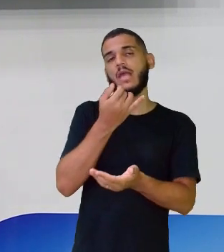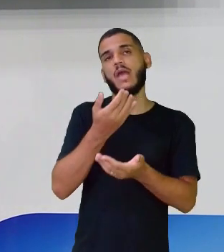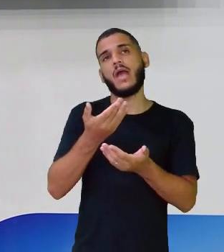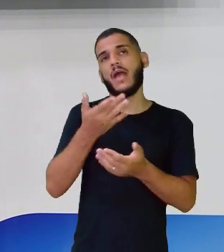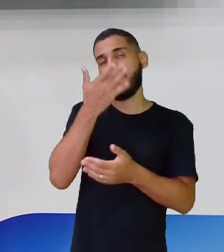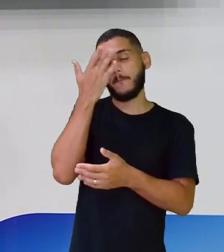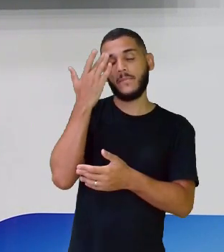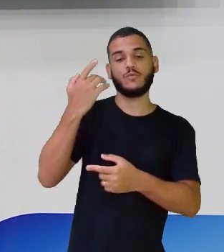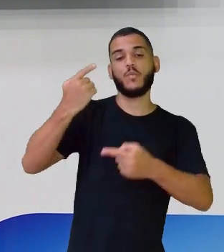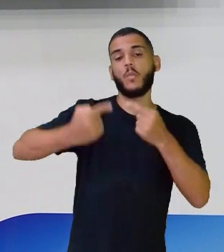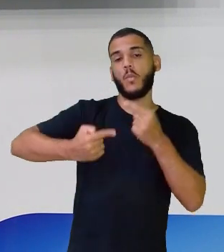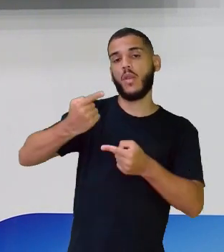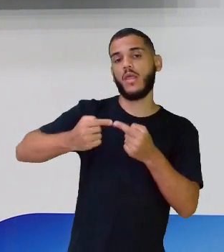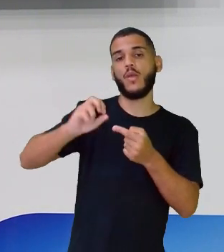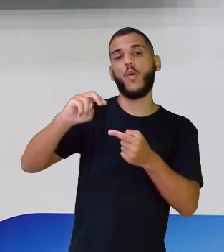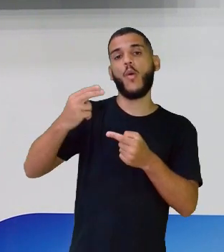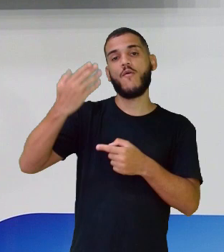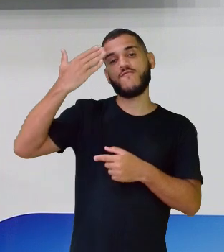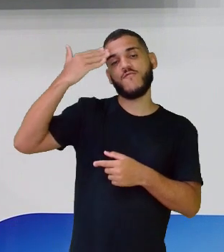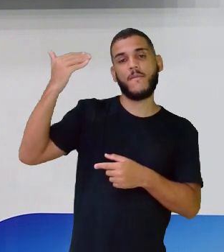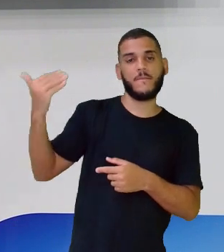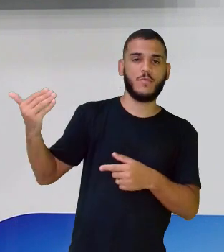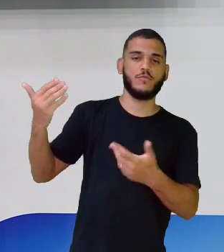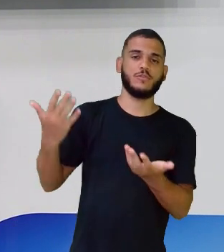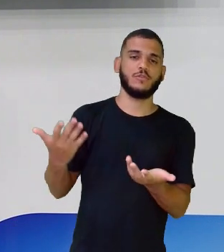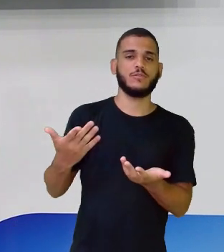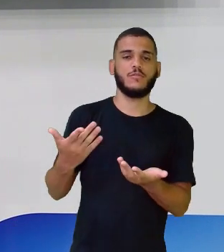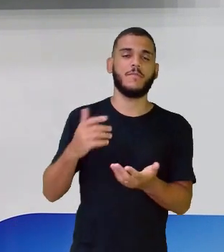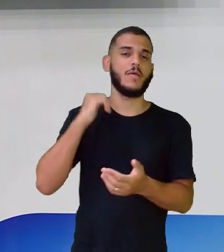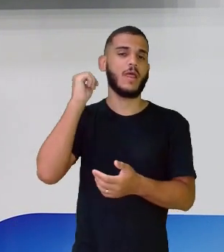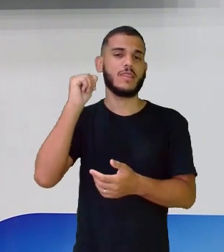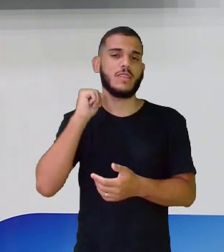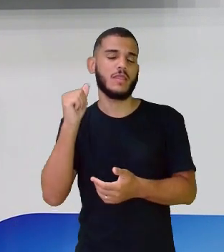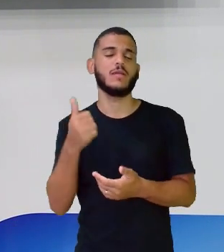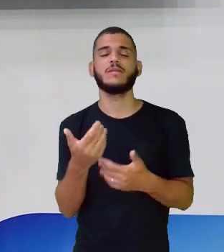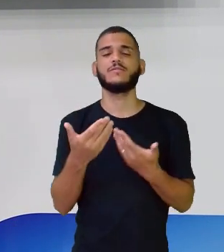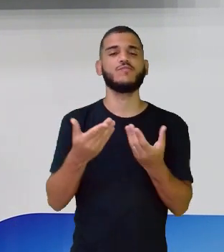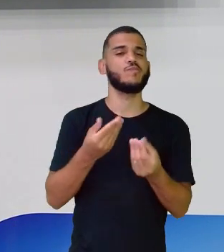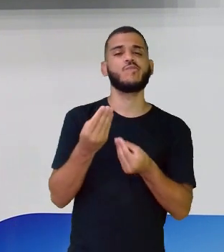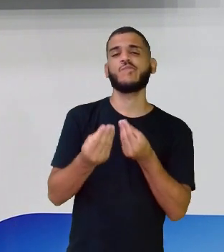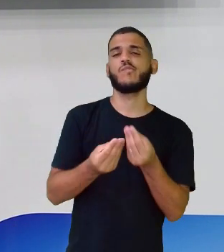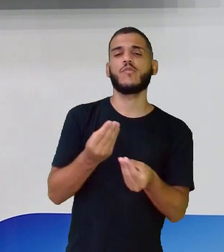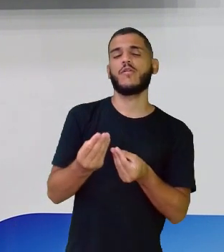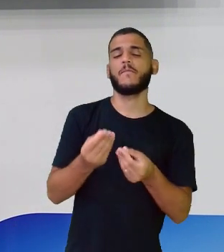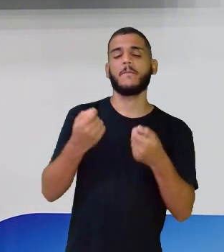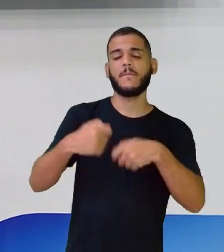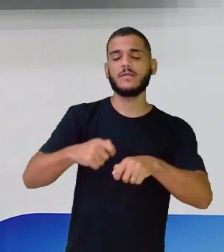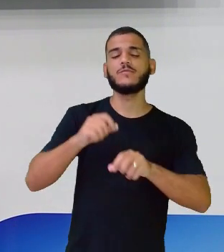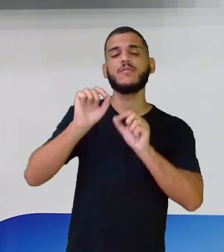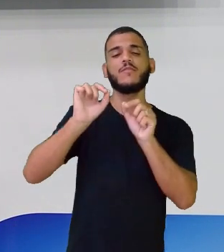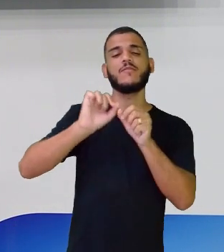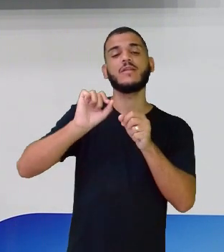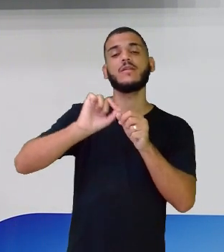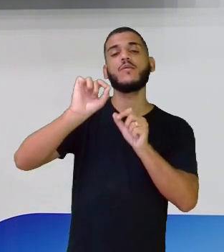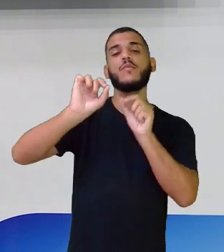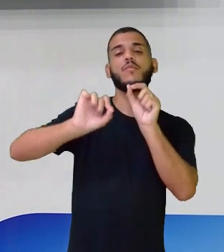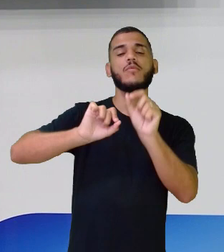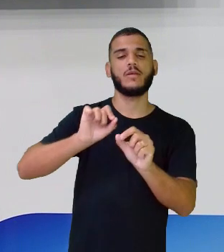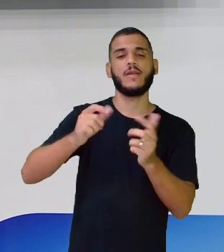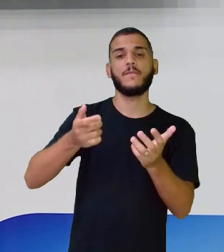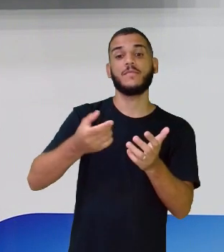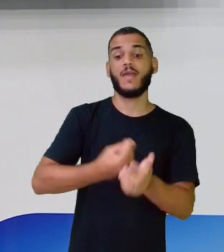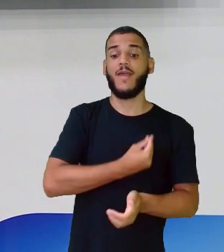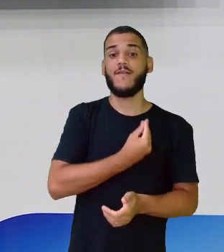daquela pessoa ser alguém famoso, né? Antes de ser uma atriz, um ator, o que essa pessoa, como